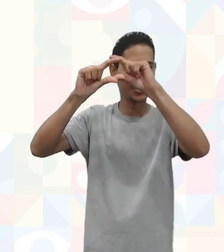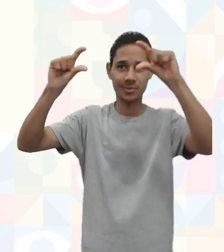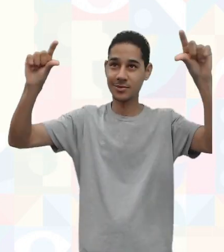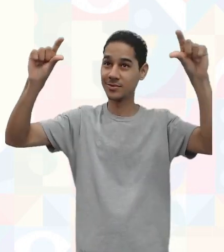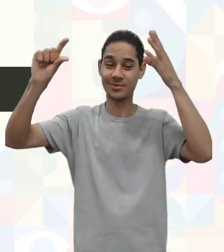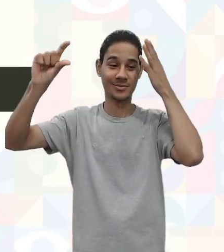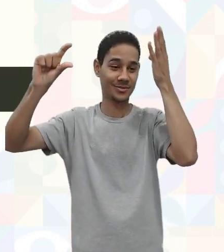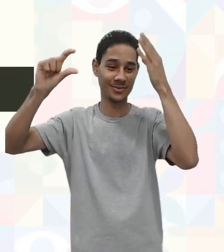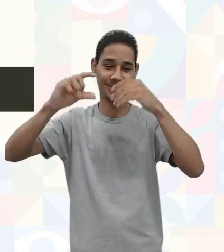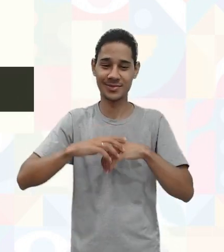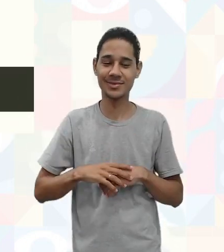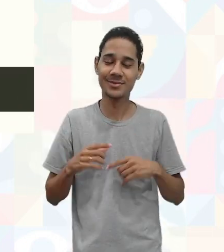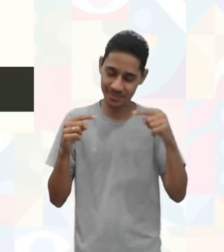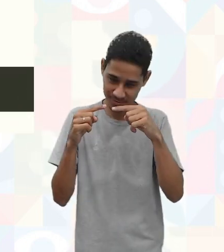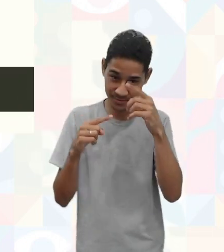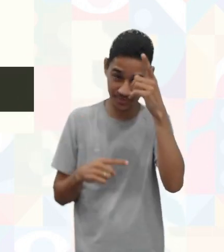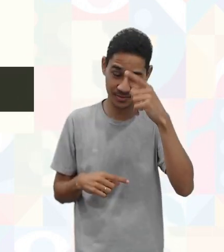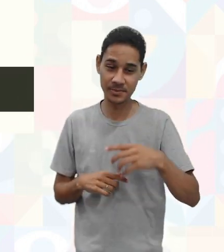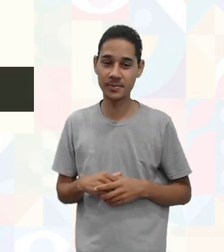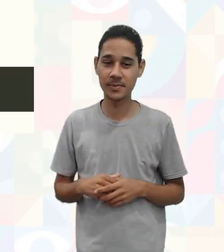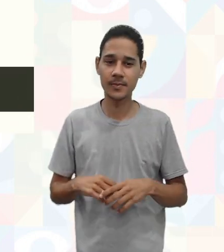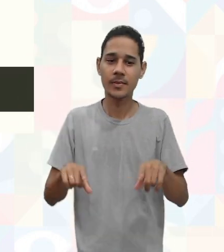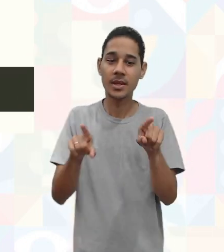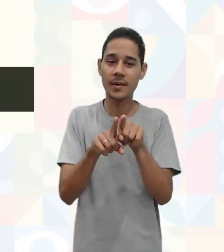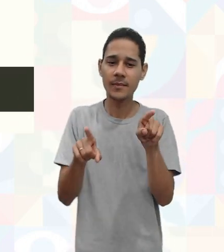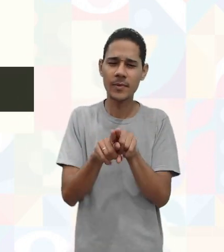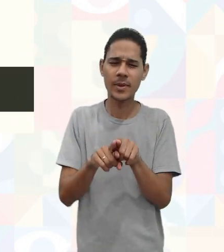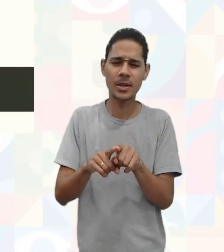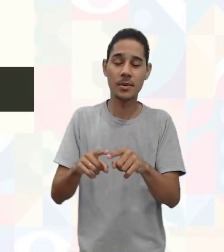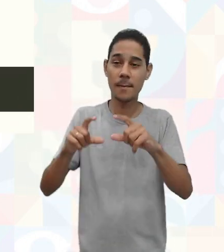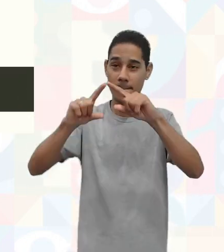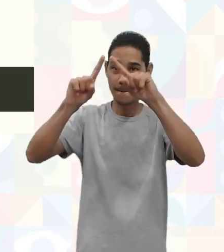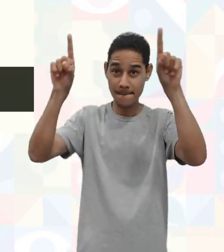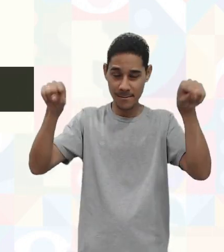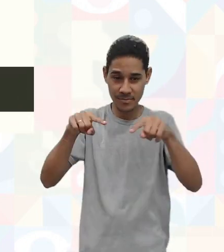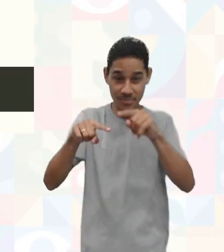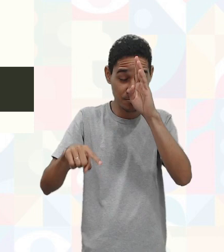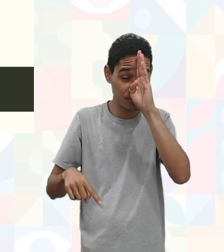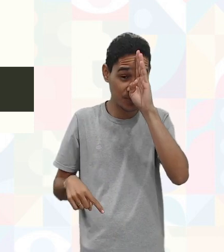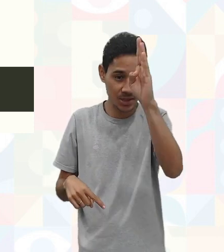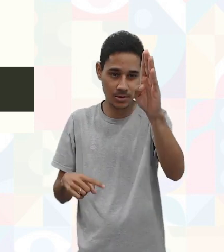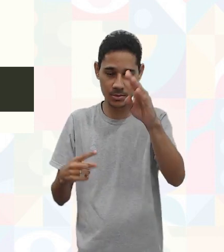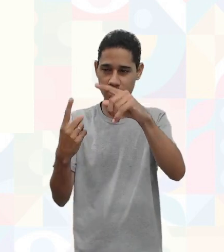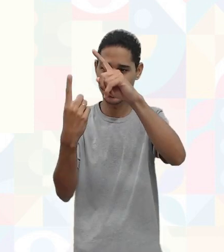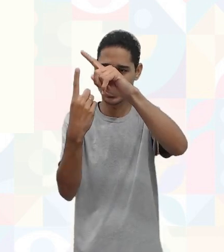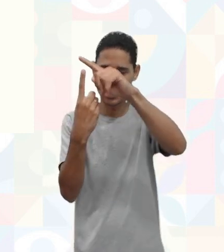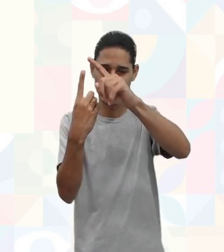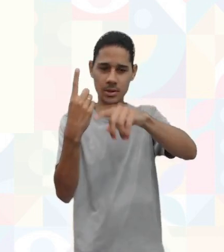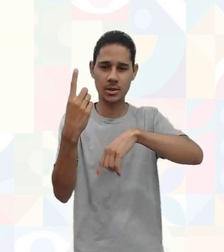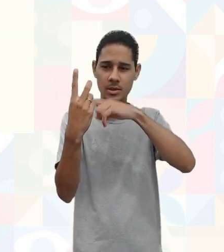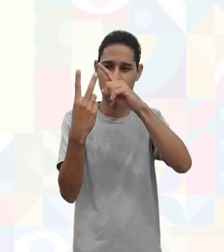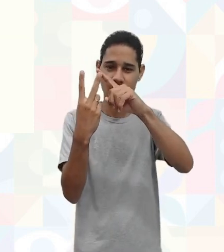página, certo? Temos a página inicial, o sobre e o contato,